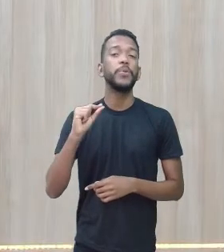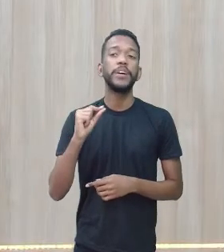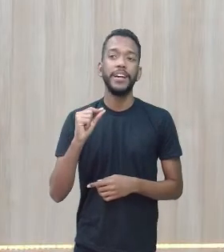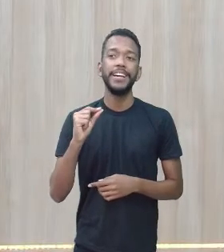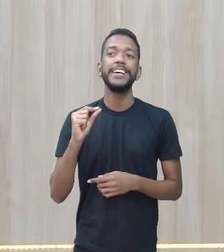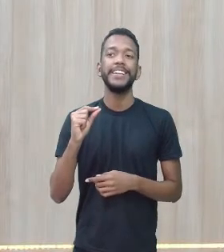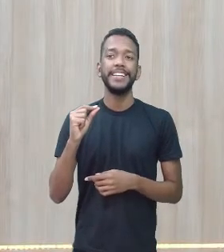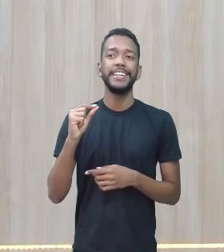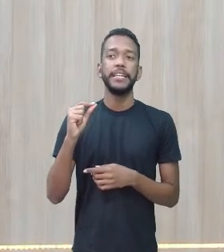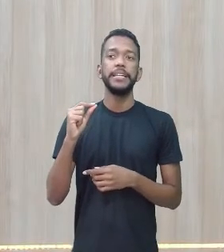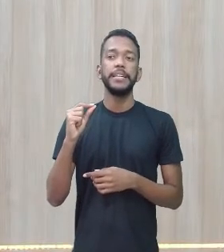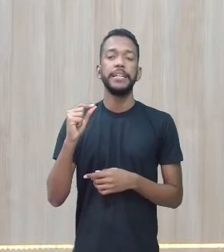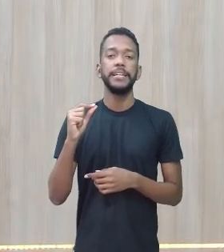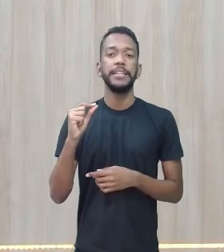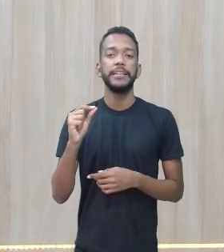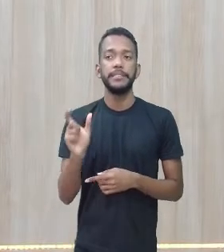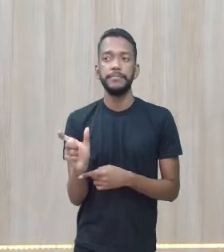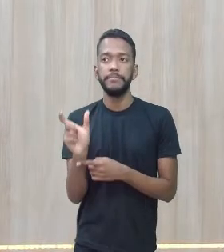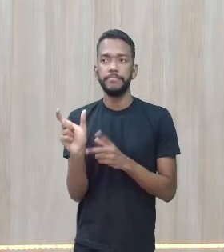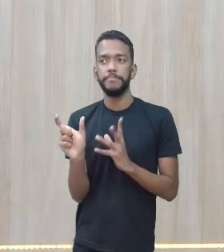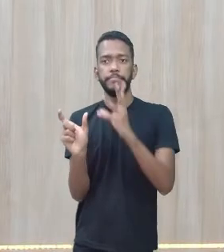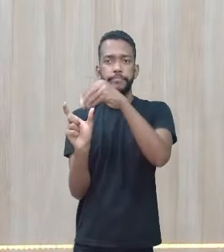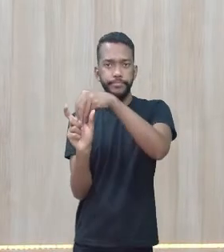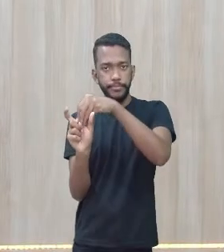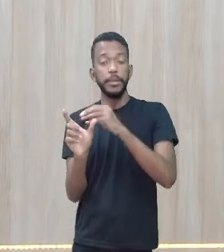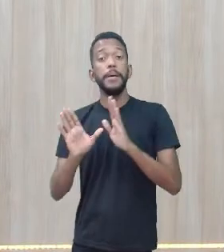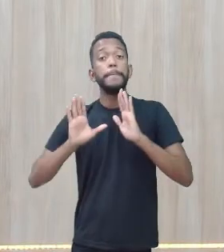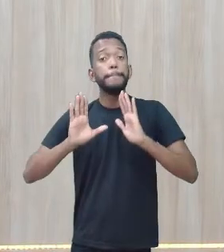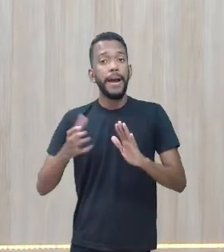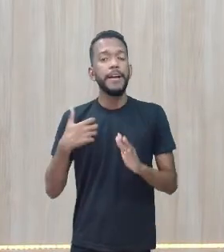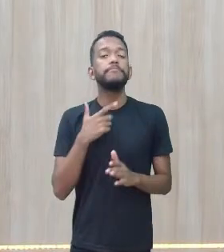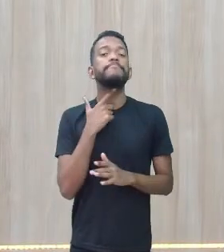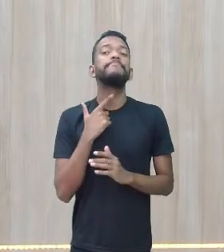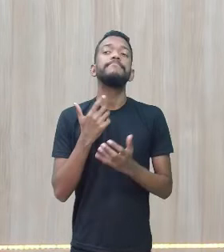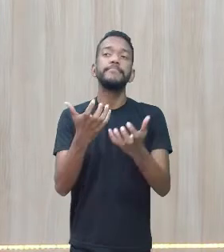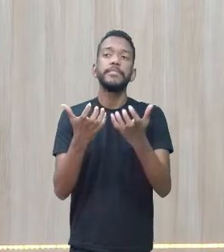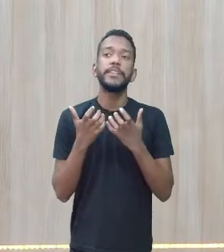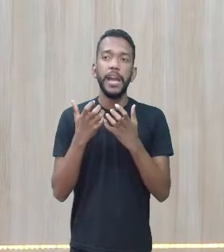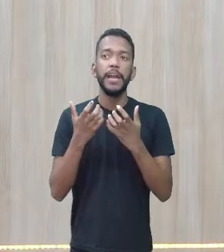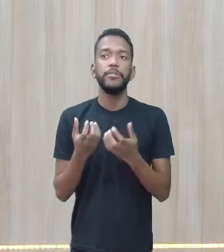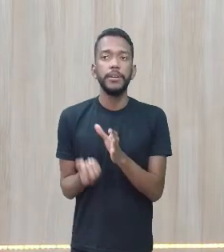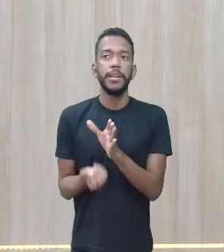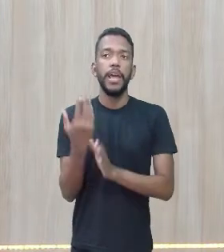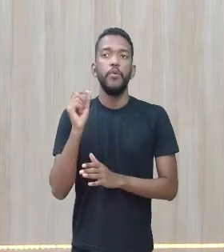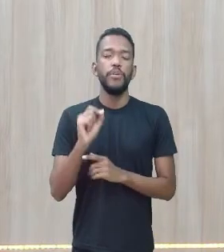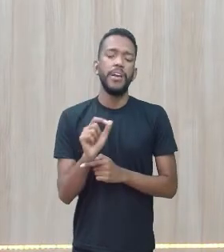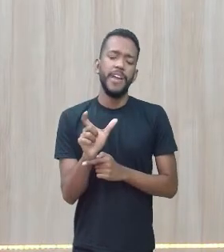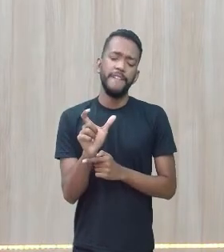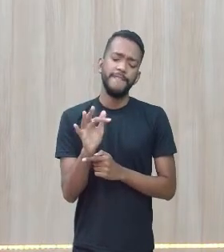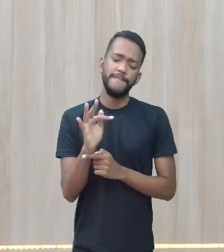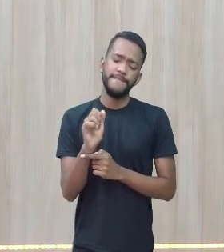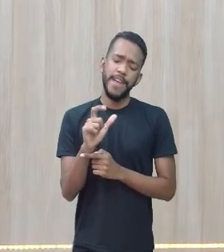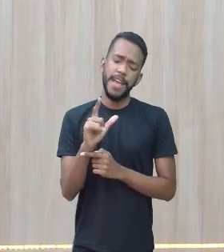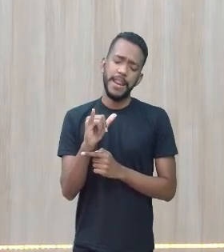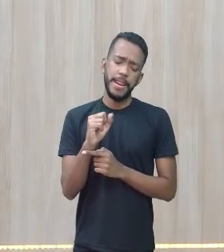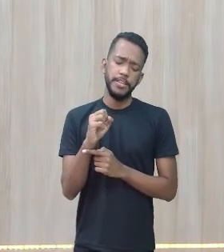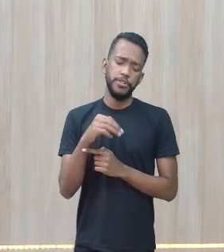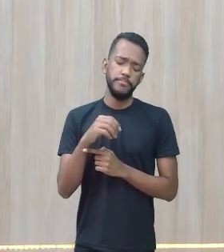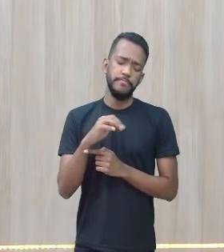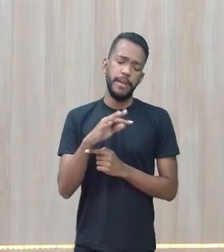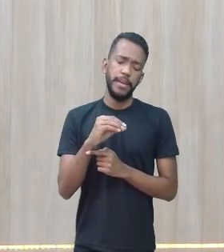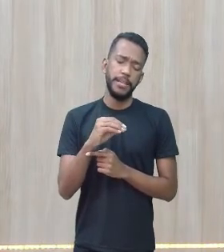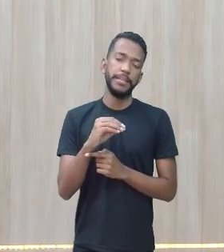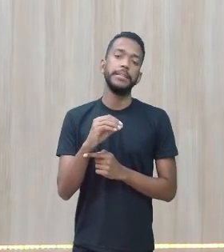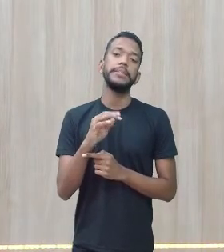Mas aí eu quero criar, não é? Eu falo assim, felizmente consegui chegar a